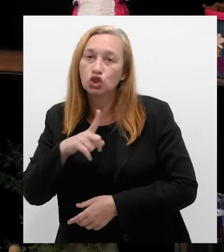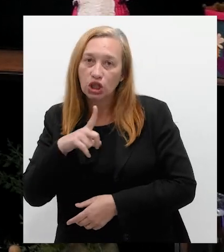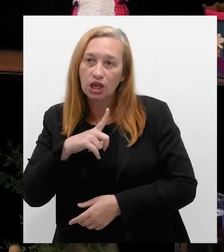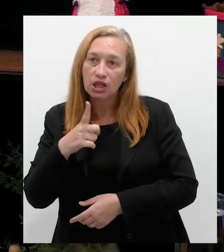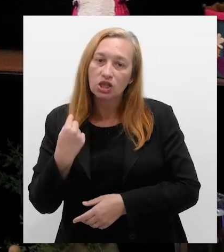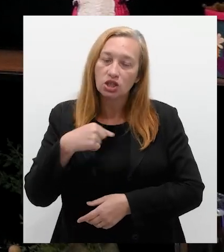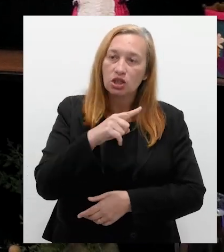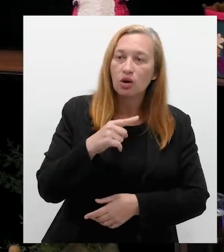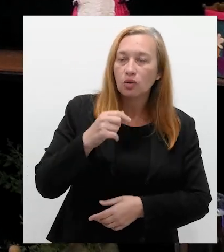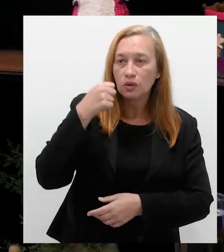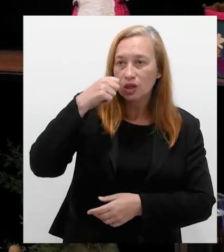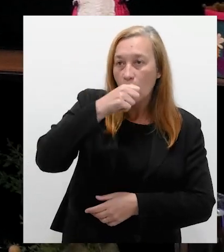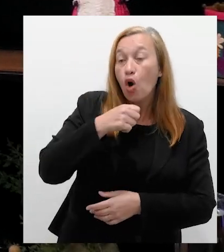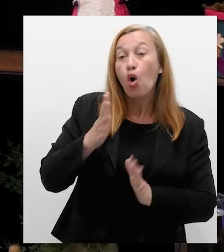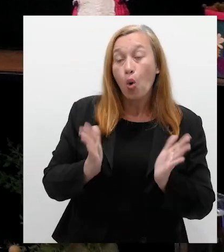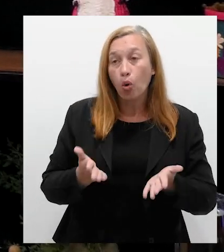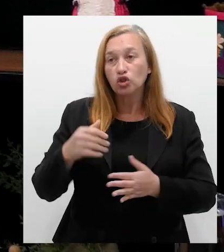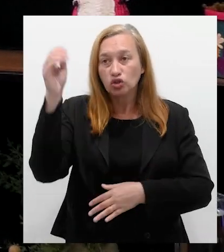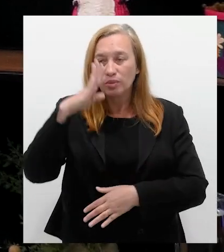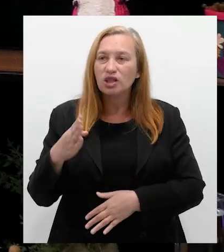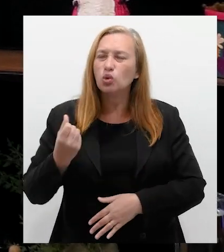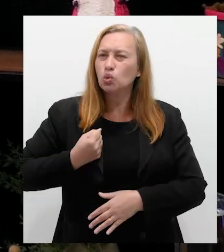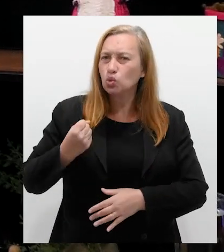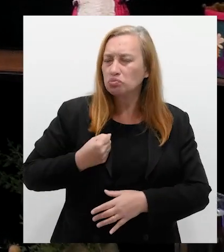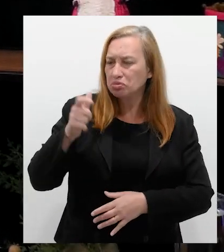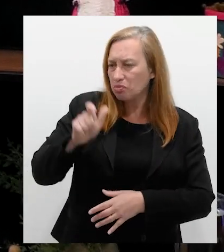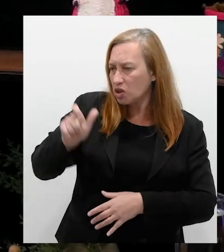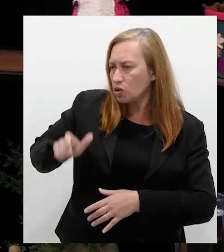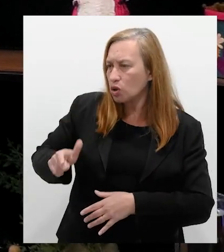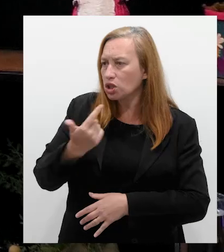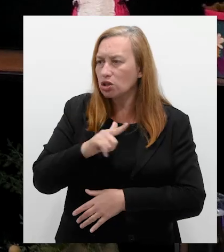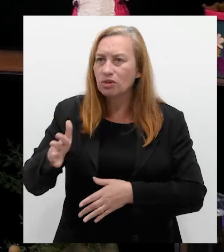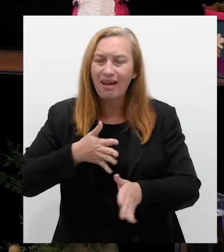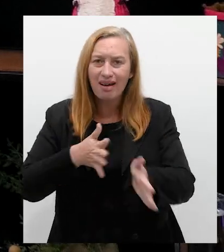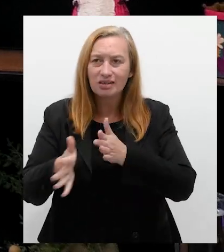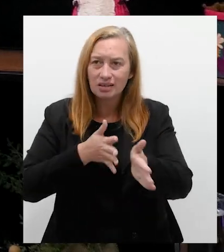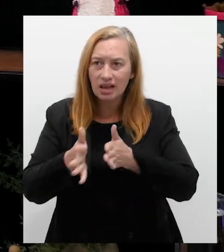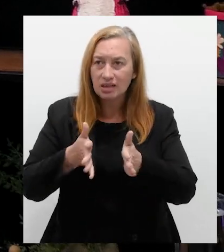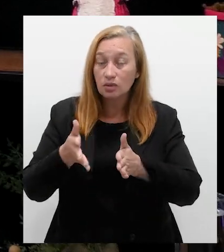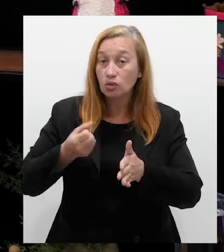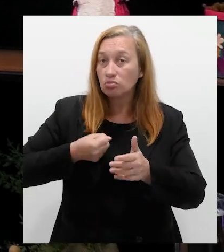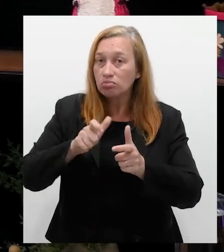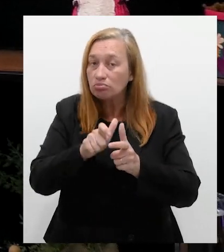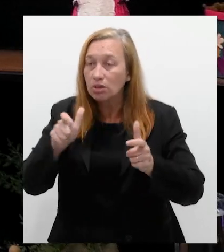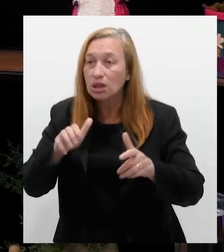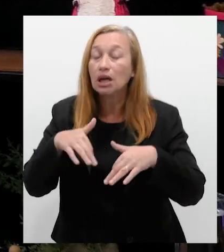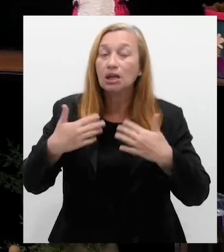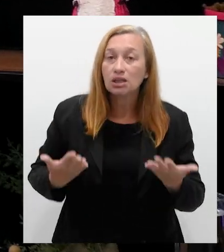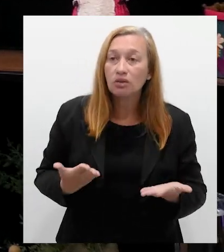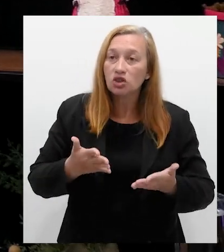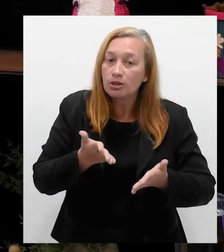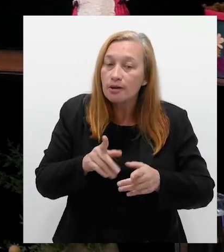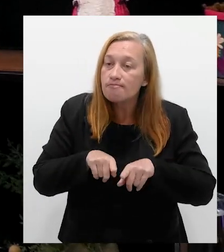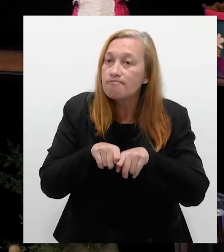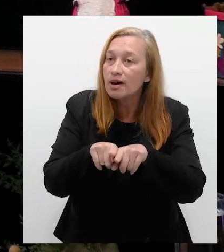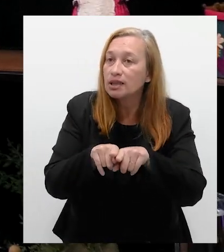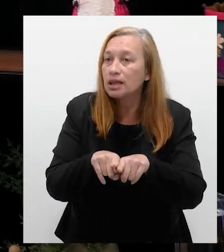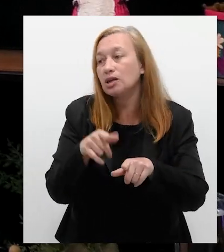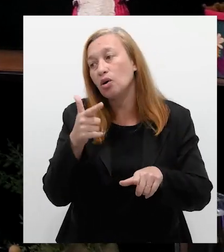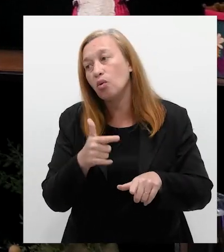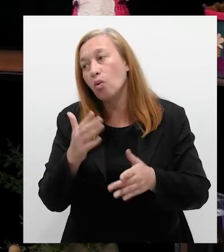Hoje no Brasil, o número de pessoas que não têm acesso a uma odontologia é muito grande. Então a gente tem parceria